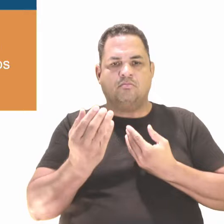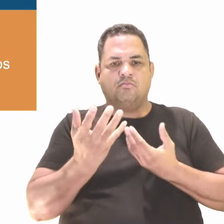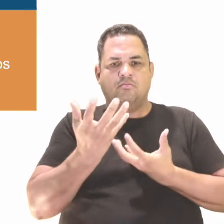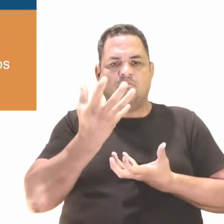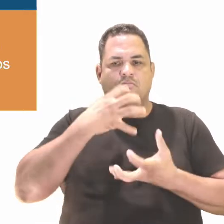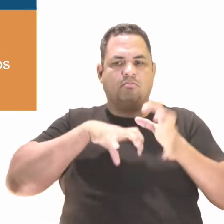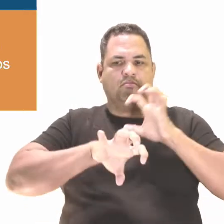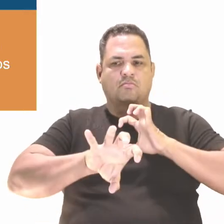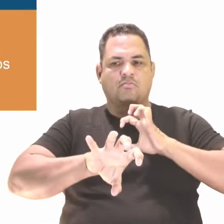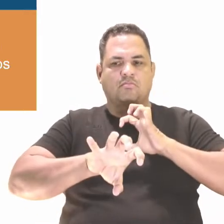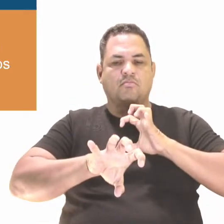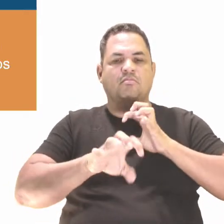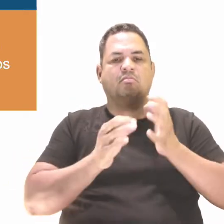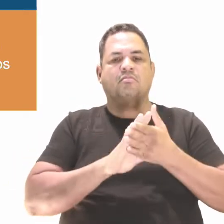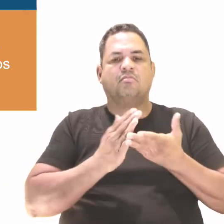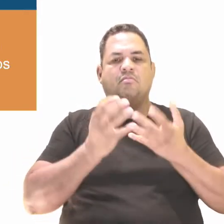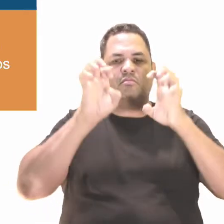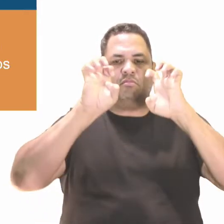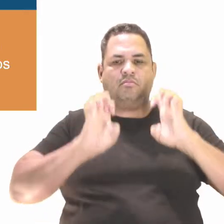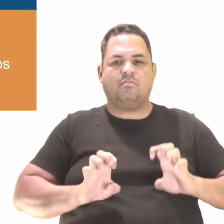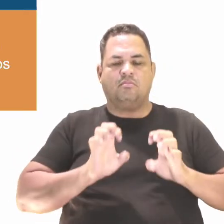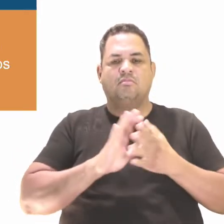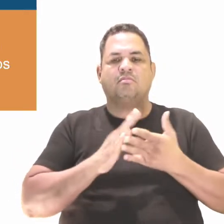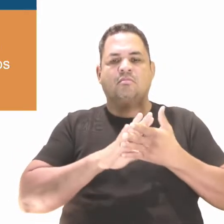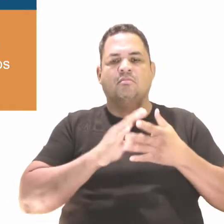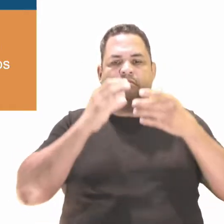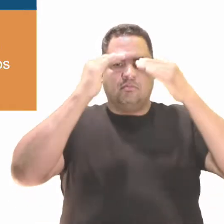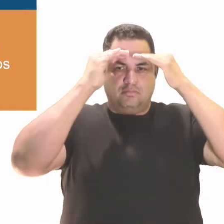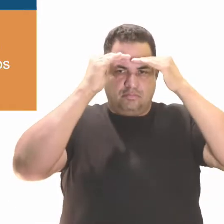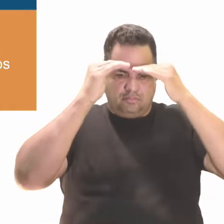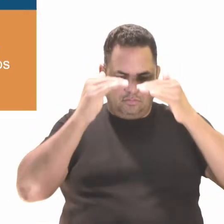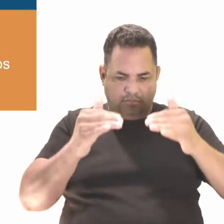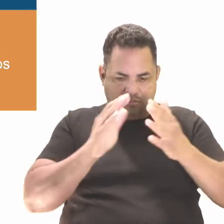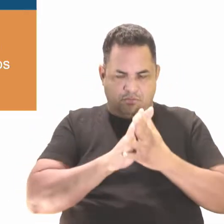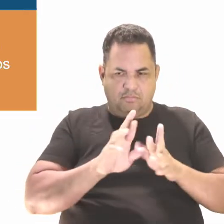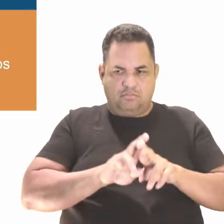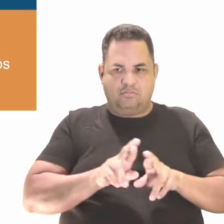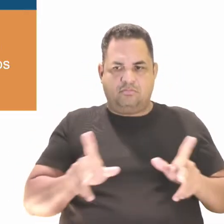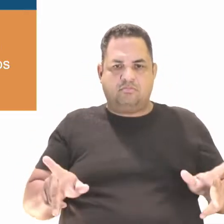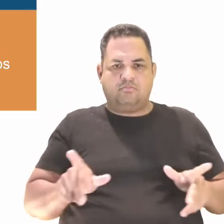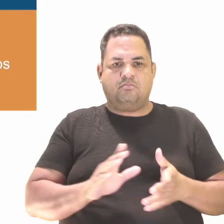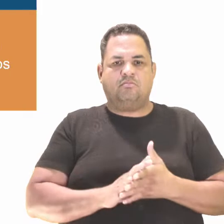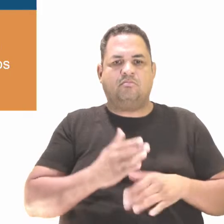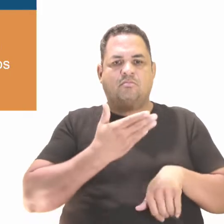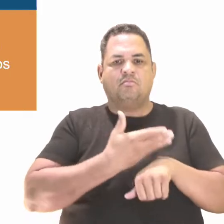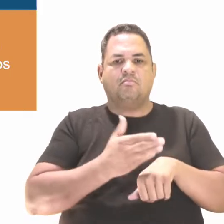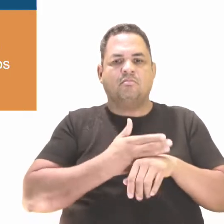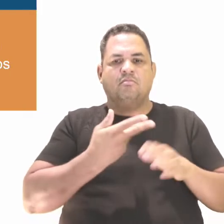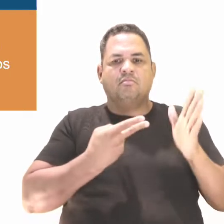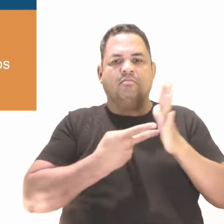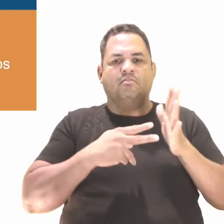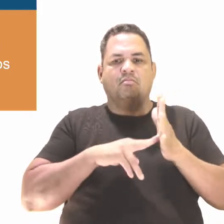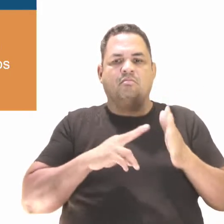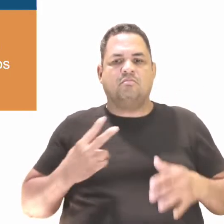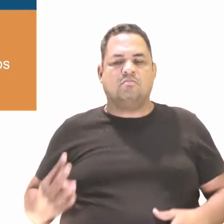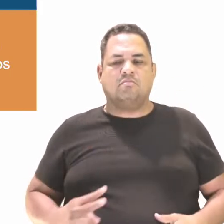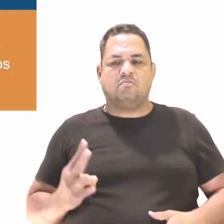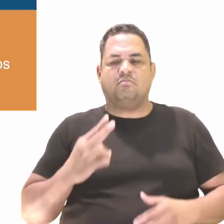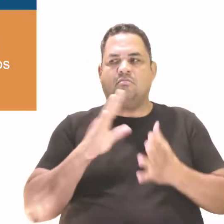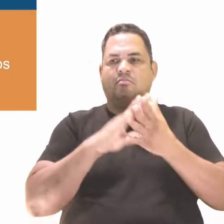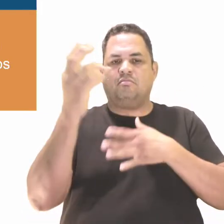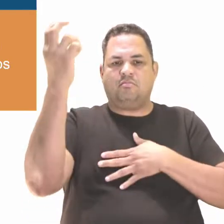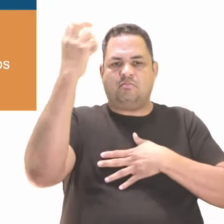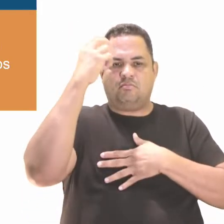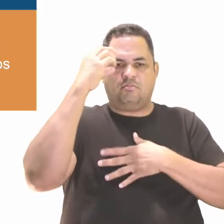empáticas, éticas e de respeito às diferenças. Também vai praticar, significar e valorizar